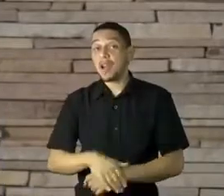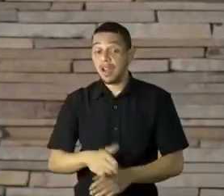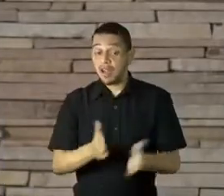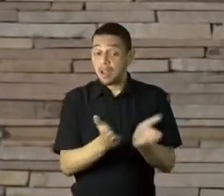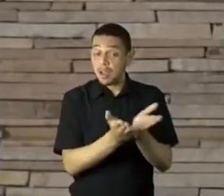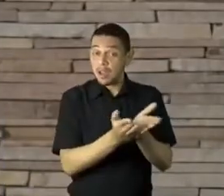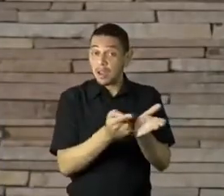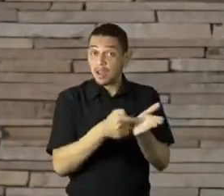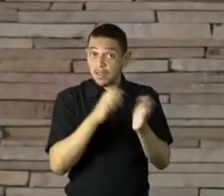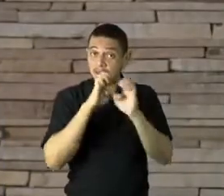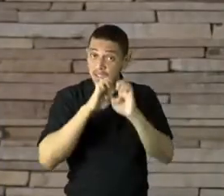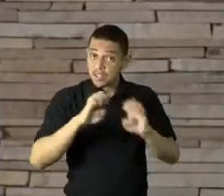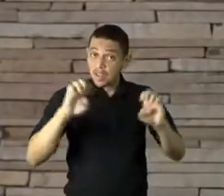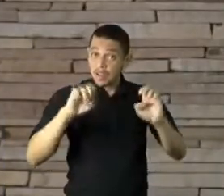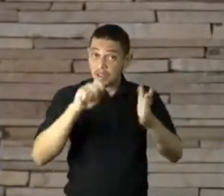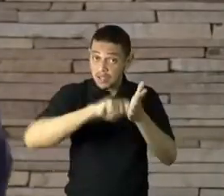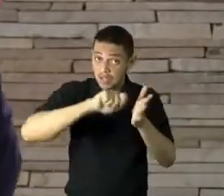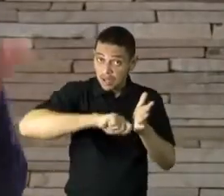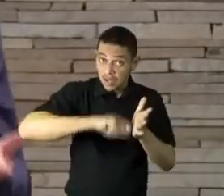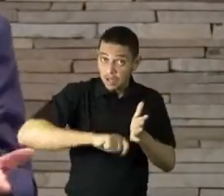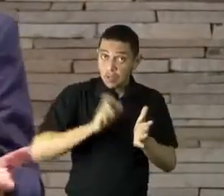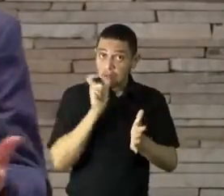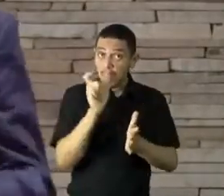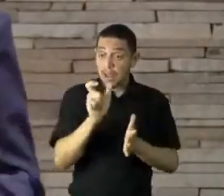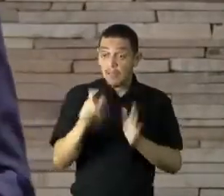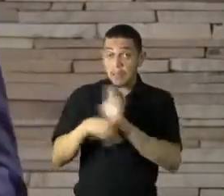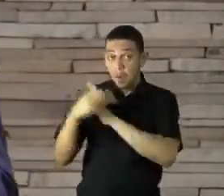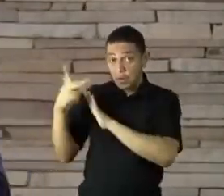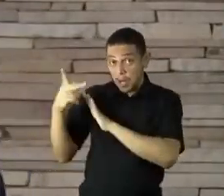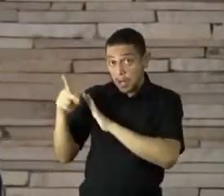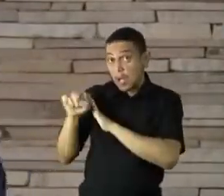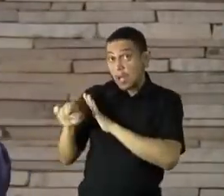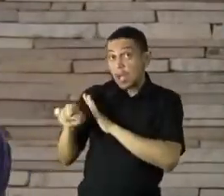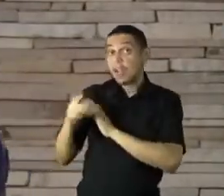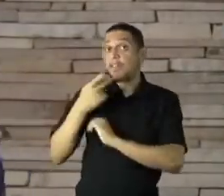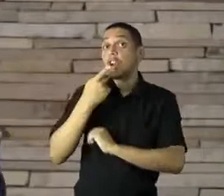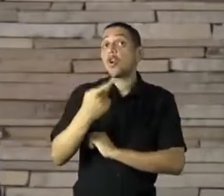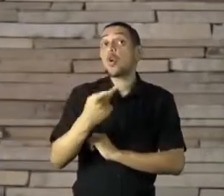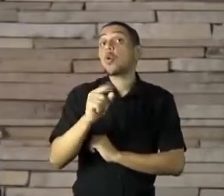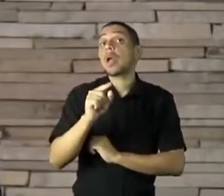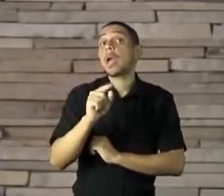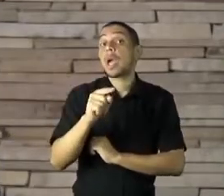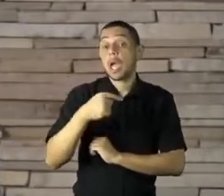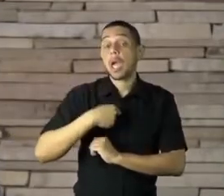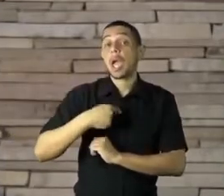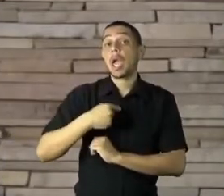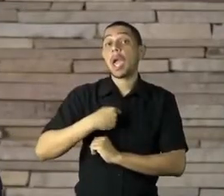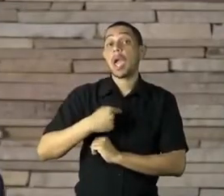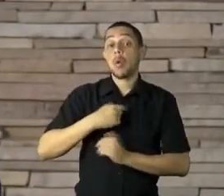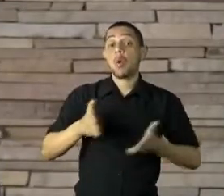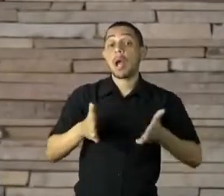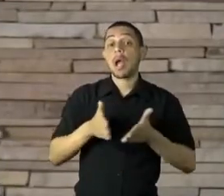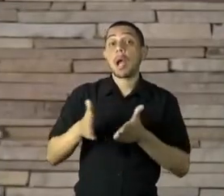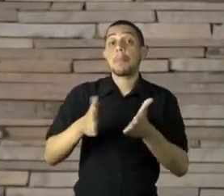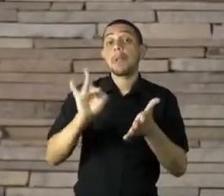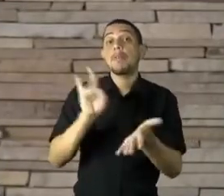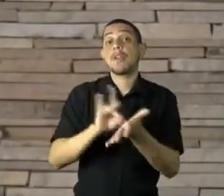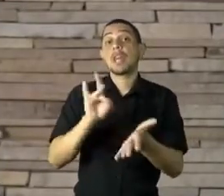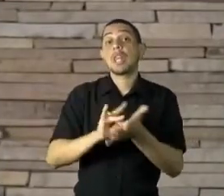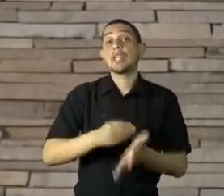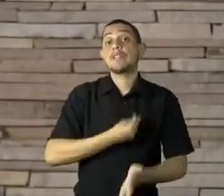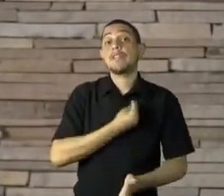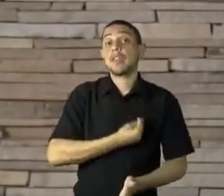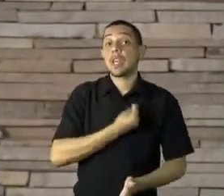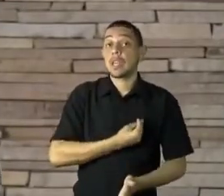escrito palavras do próprio Jesus eu sou o caminho a verdade EA vida então é